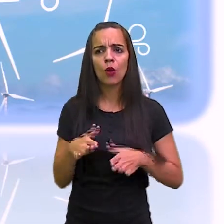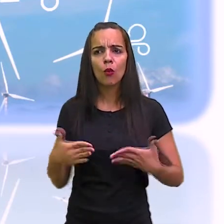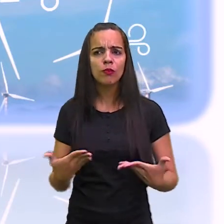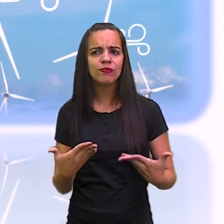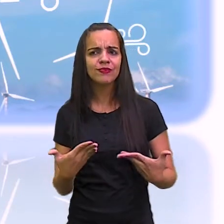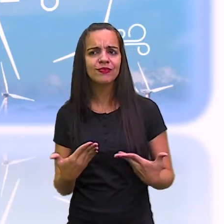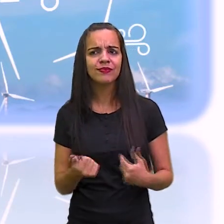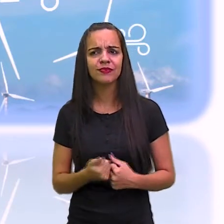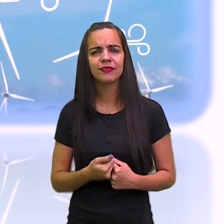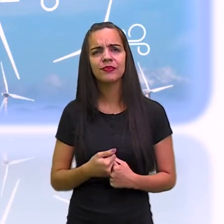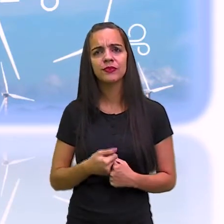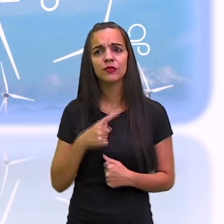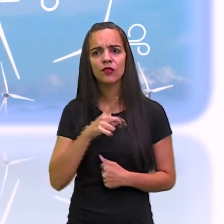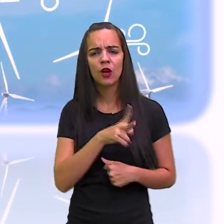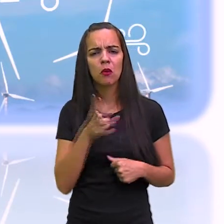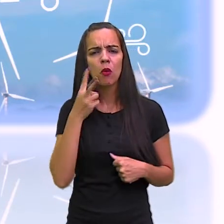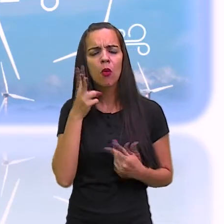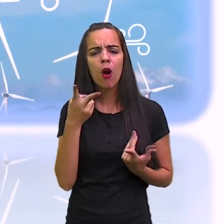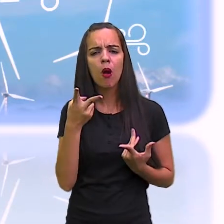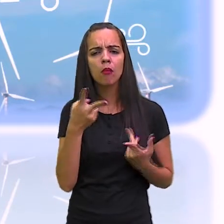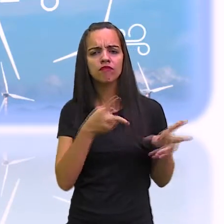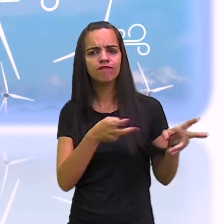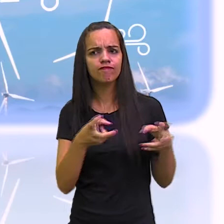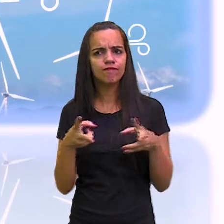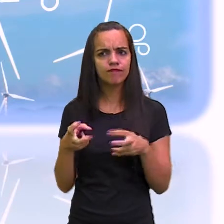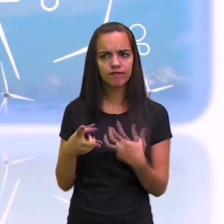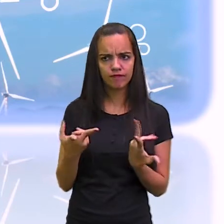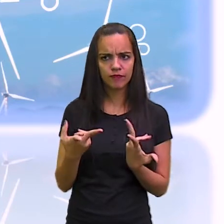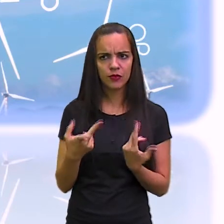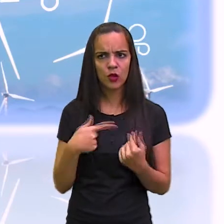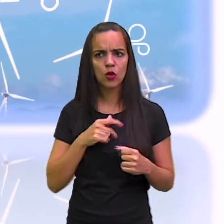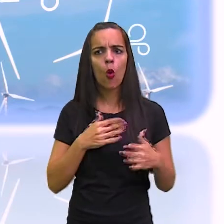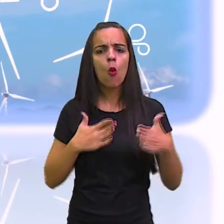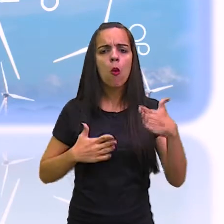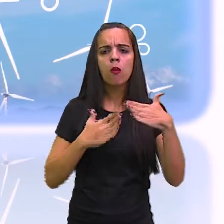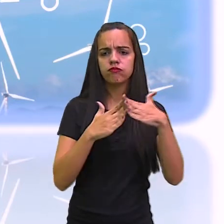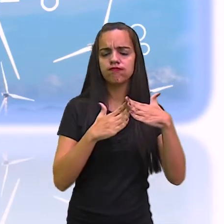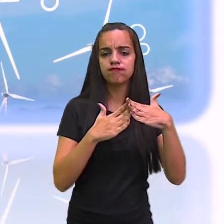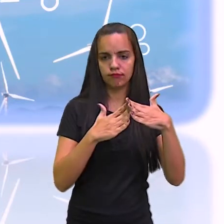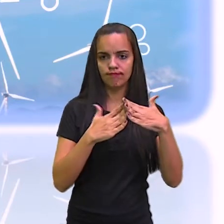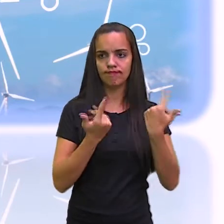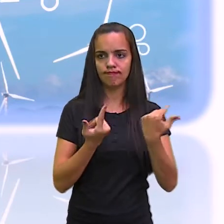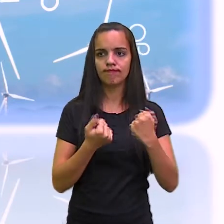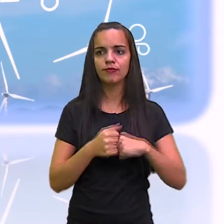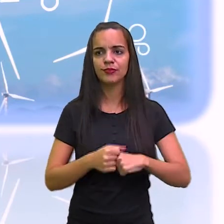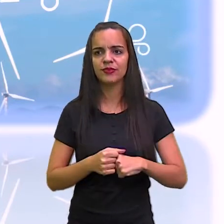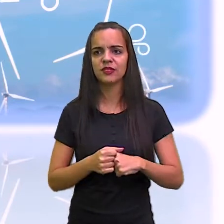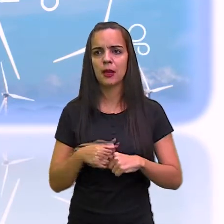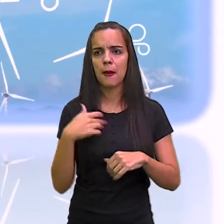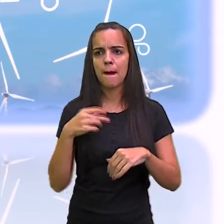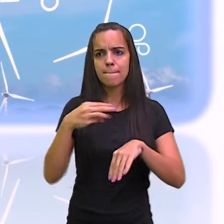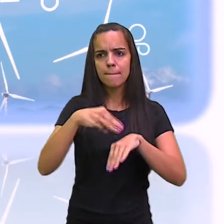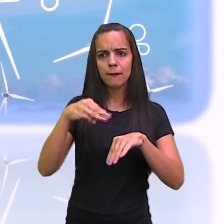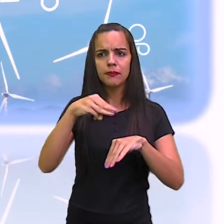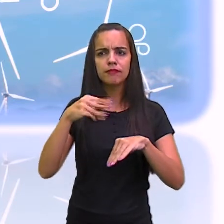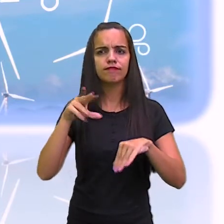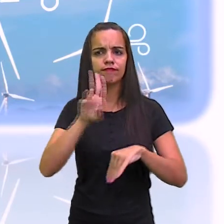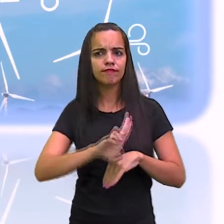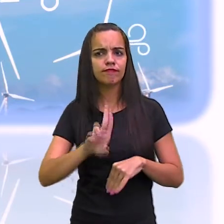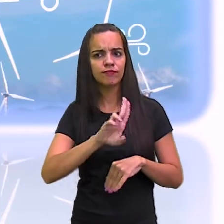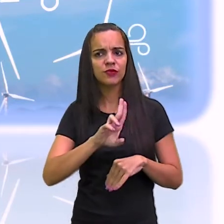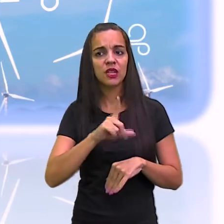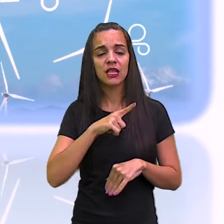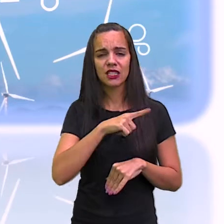Quais são as perspectivas? Quais são as metas do Brasil? A meta do Ministério das Minas